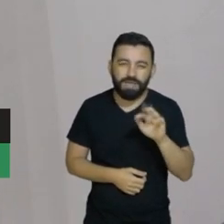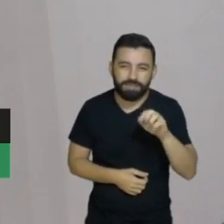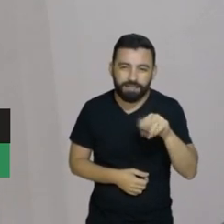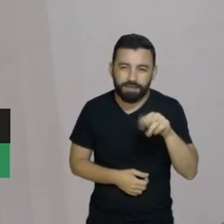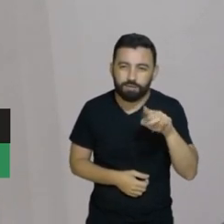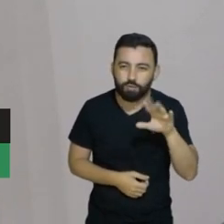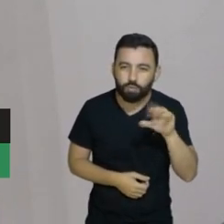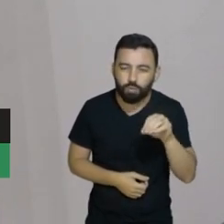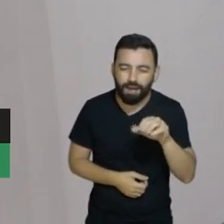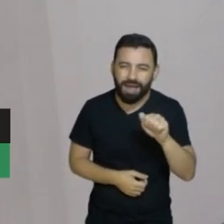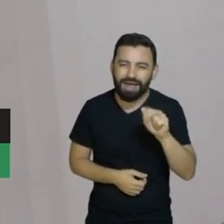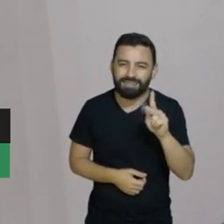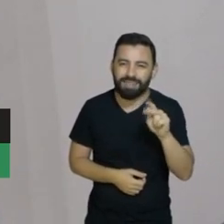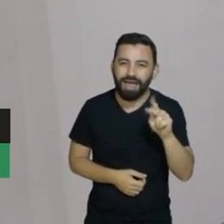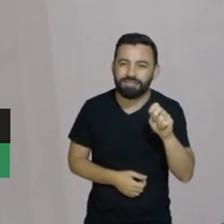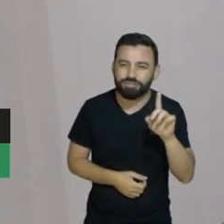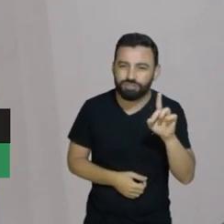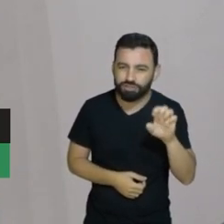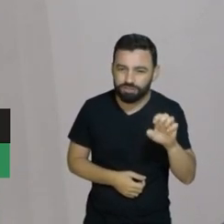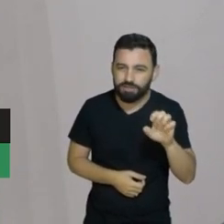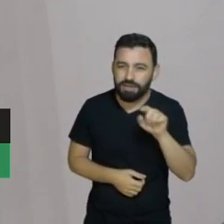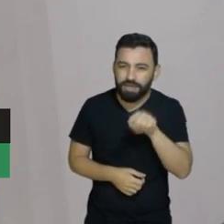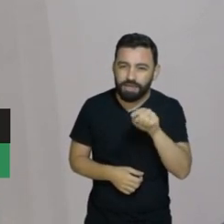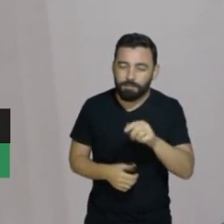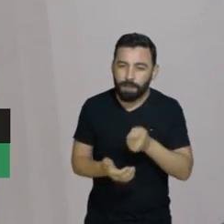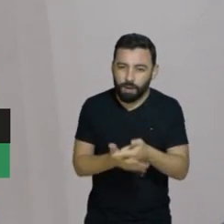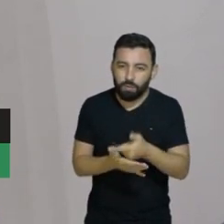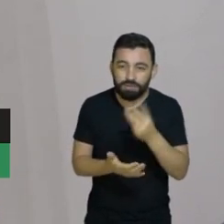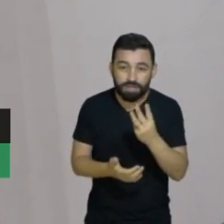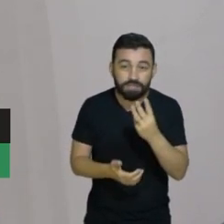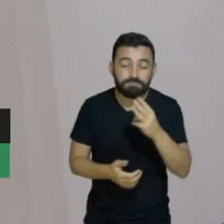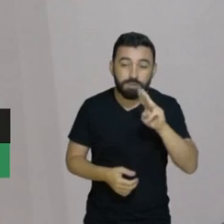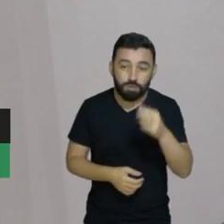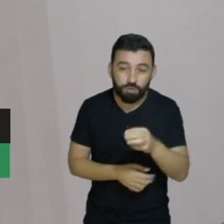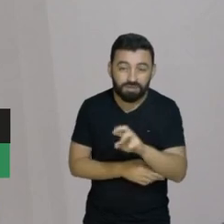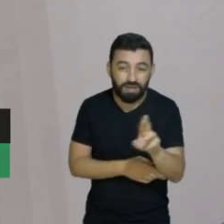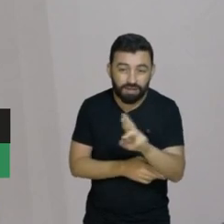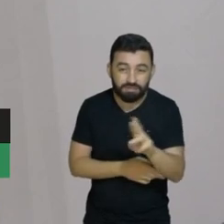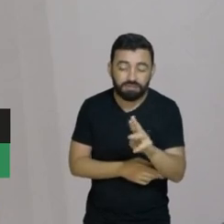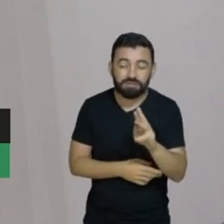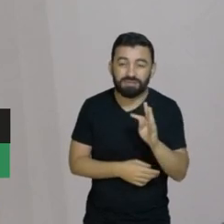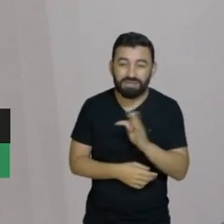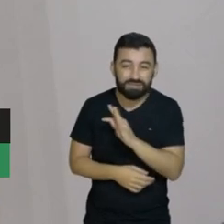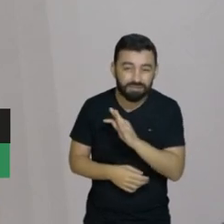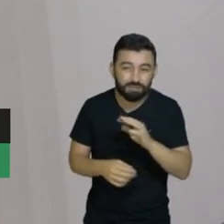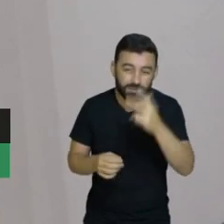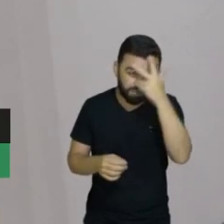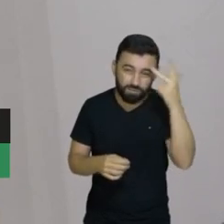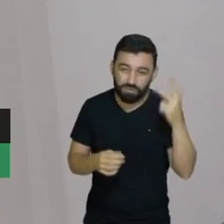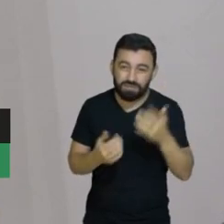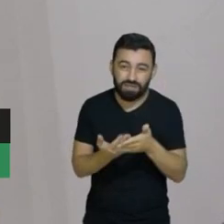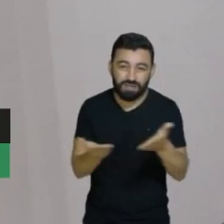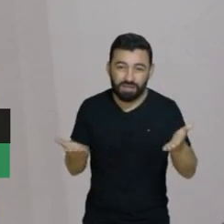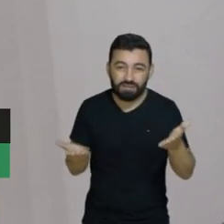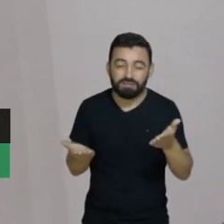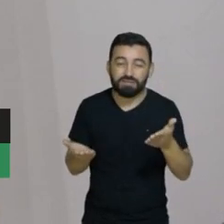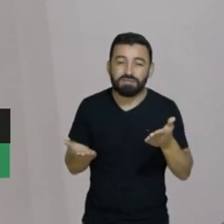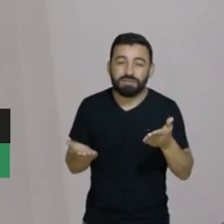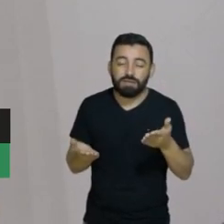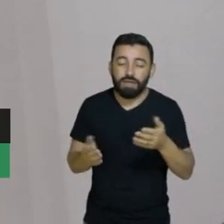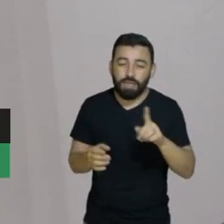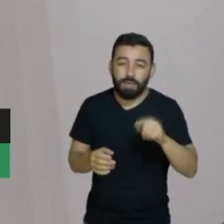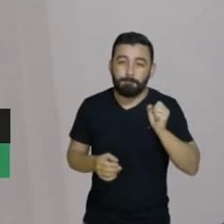3 milhões de reais para 200 pessoas trans em 2015 com a Bolsa